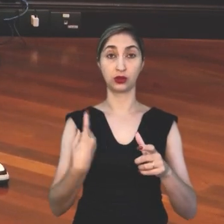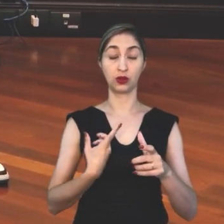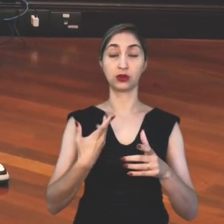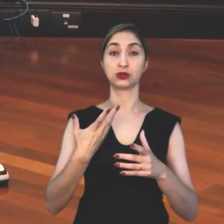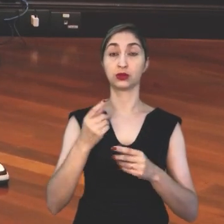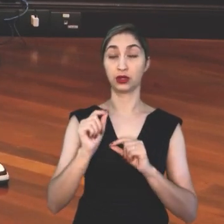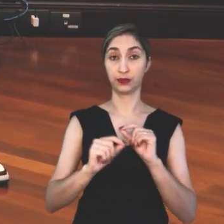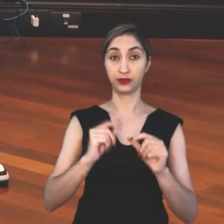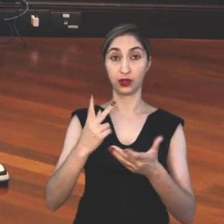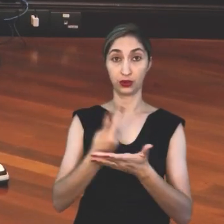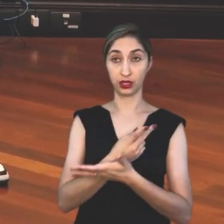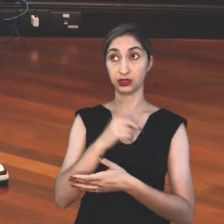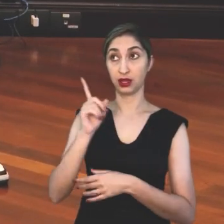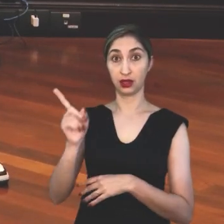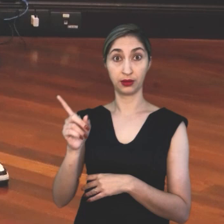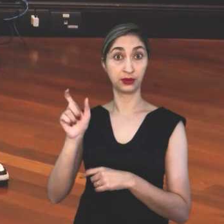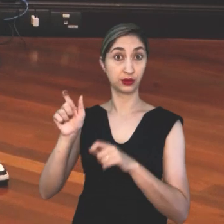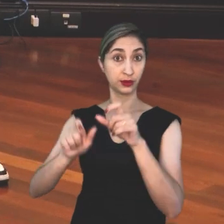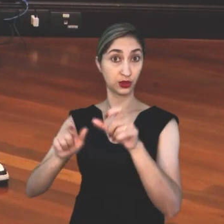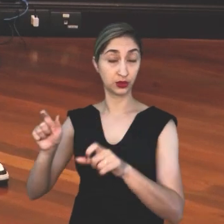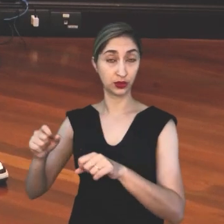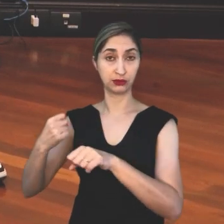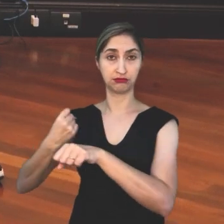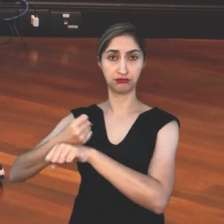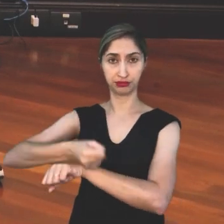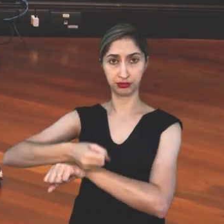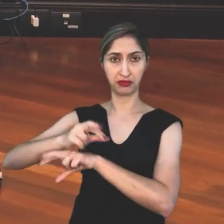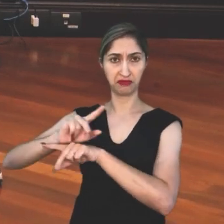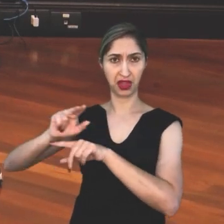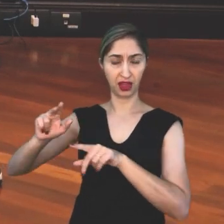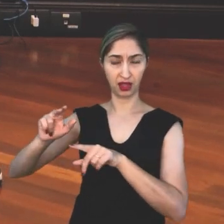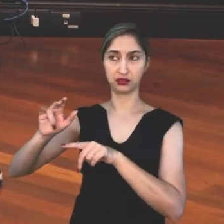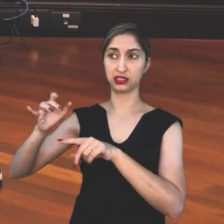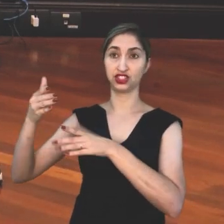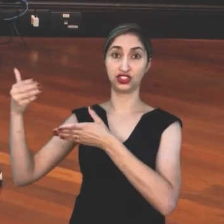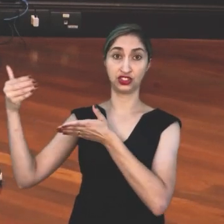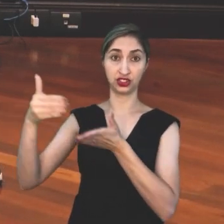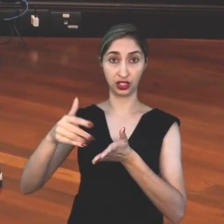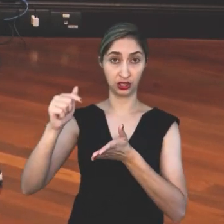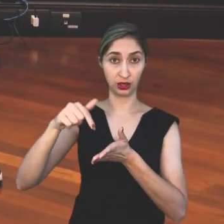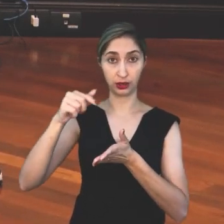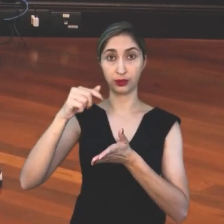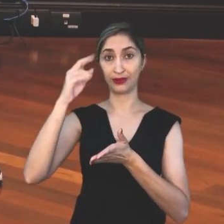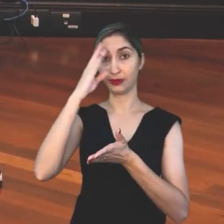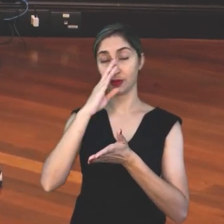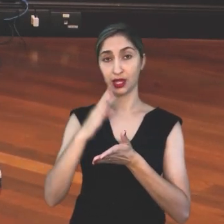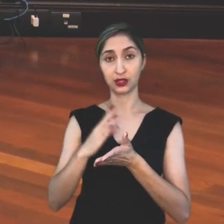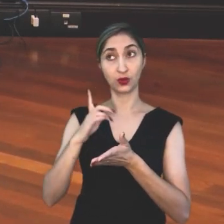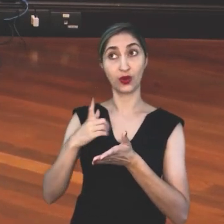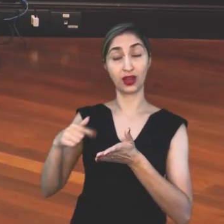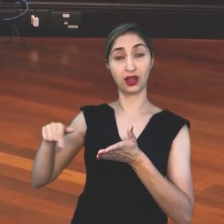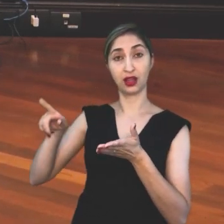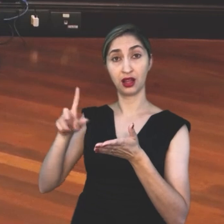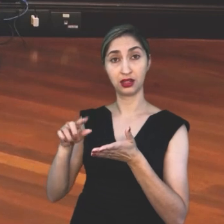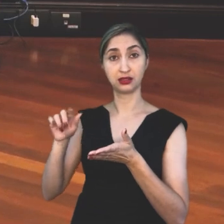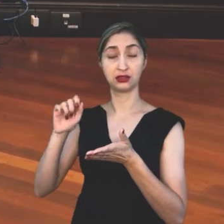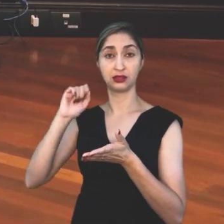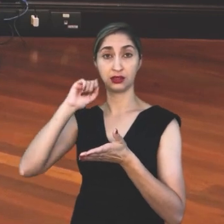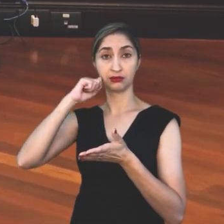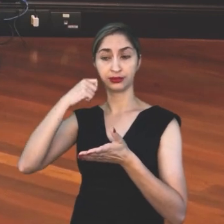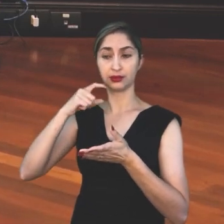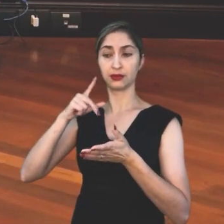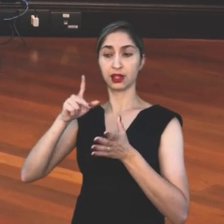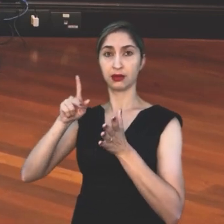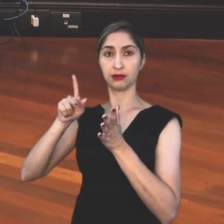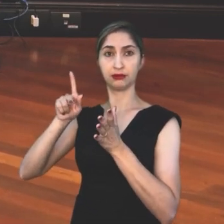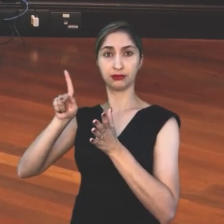trazer o saber, de trazer o conhecimento, porque quando ele chega, né, quando essas pessoas elas chegam aqui no Brasil, elas não